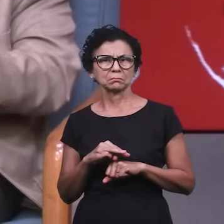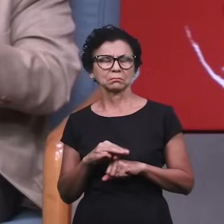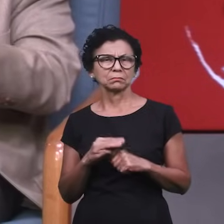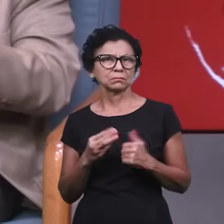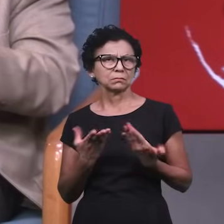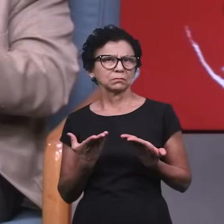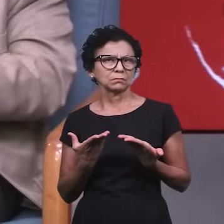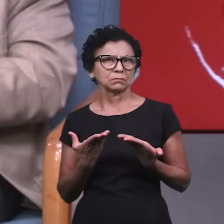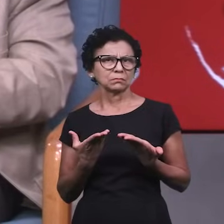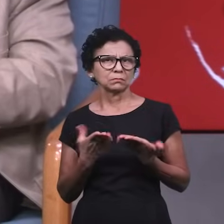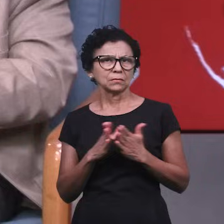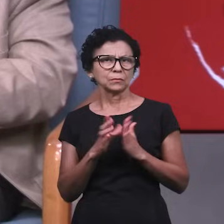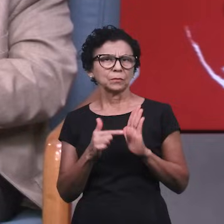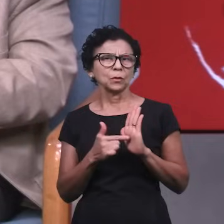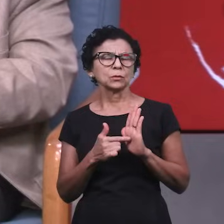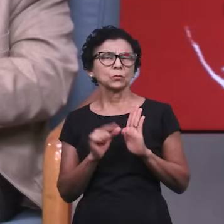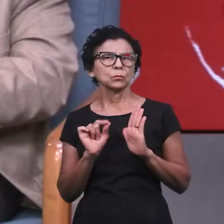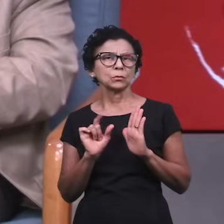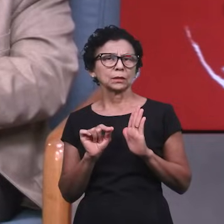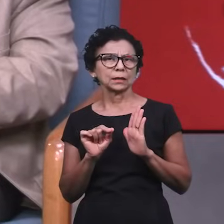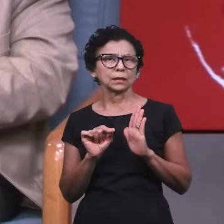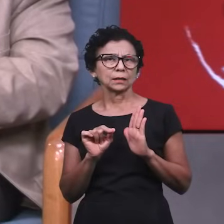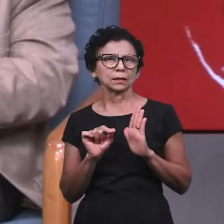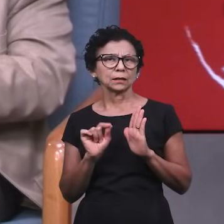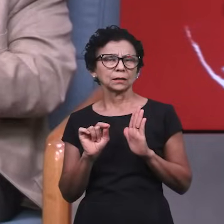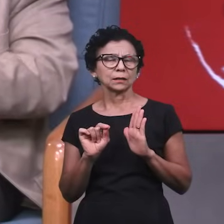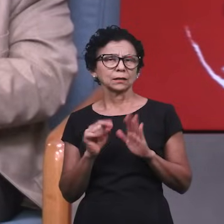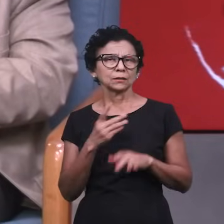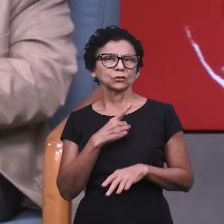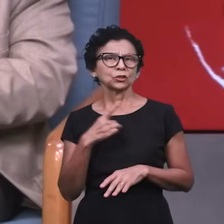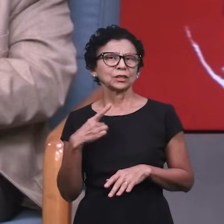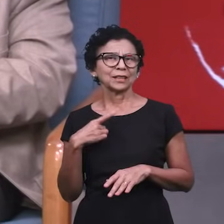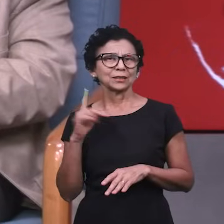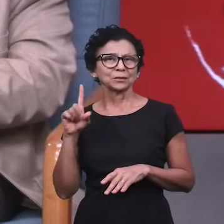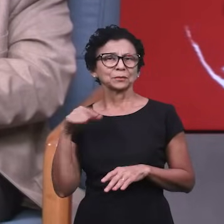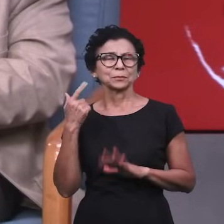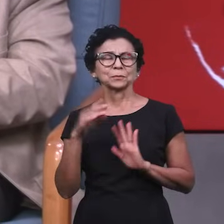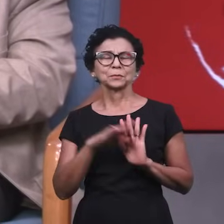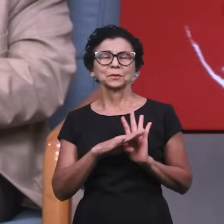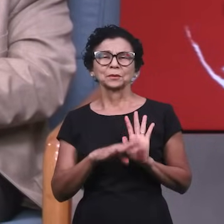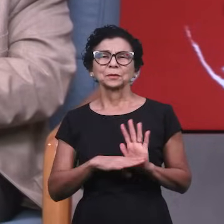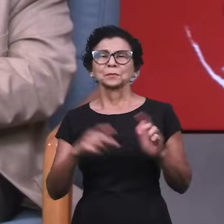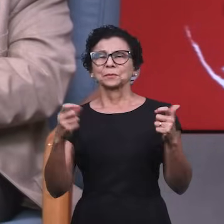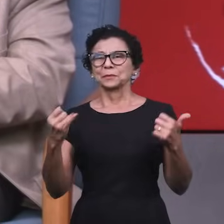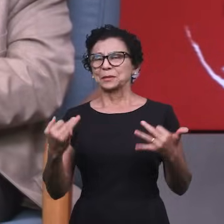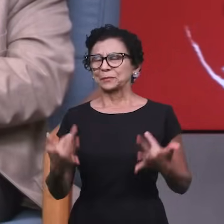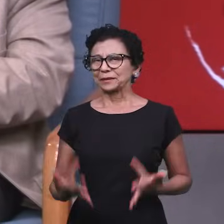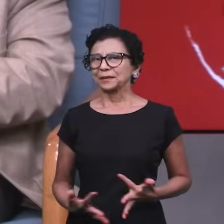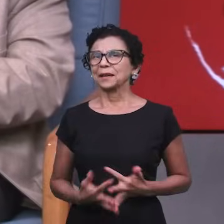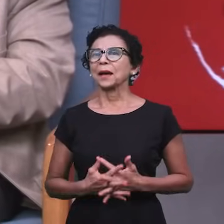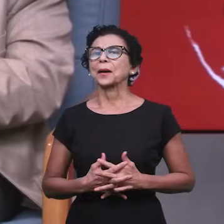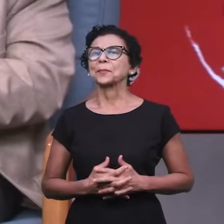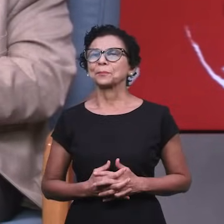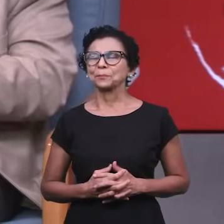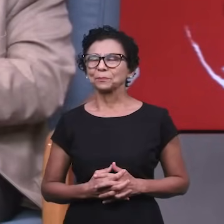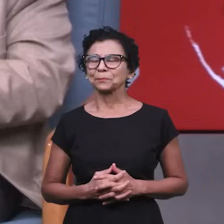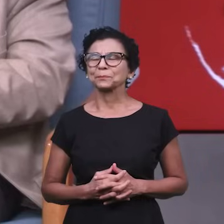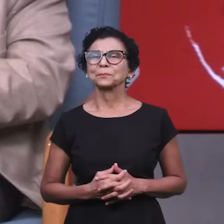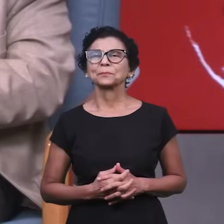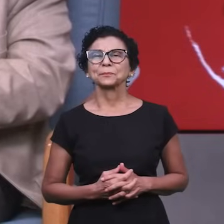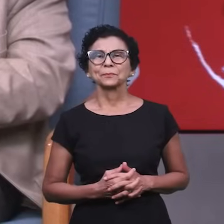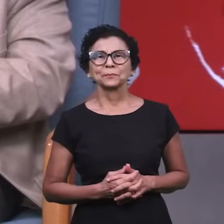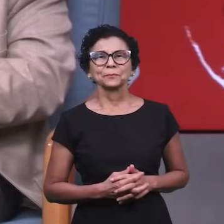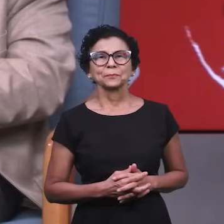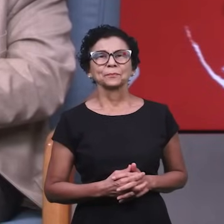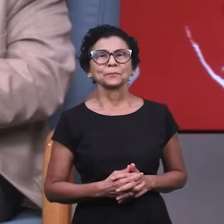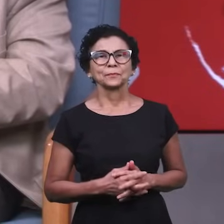O que que a Bíblia fala sobre o diácono? No próximo programa nós vamos falar aquilo que está escrito no capítulo